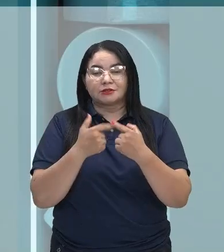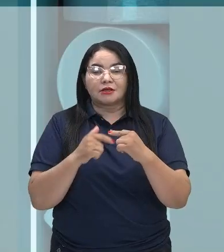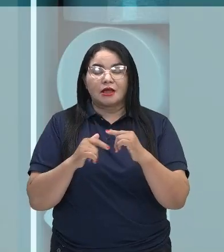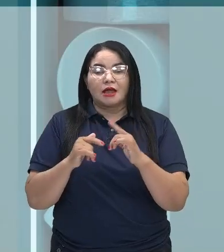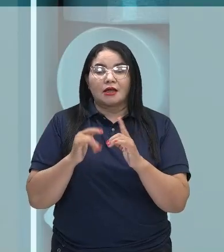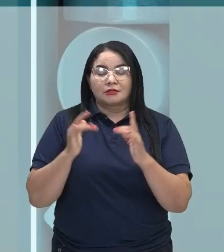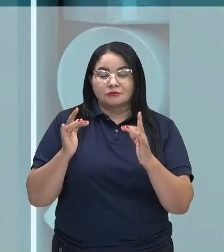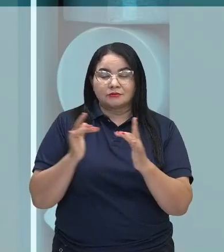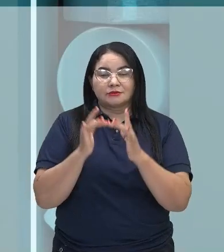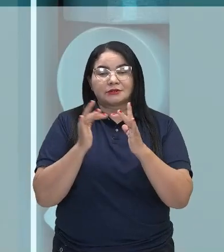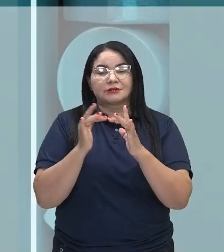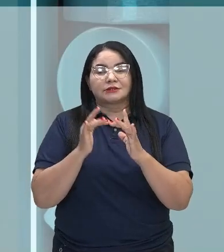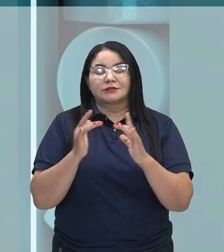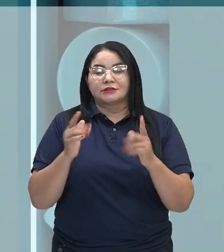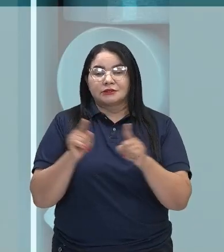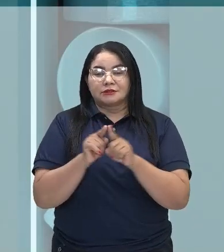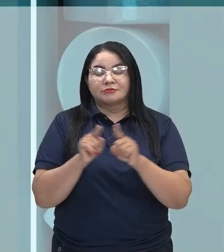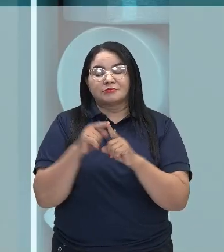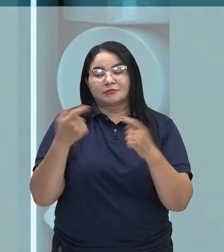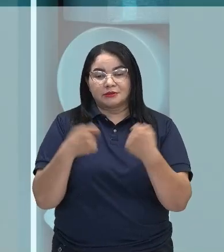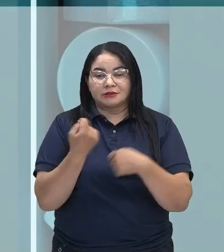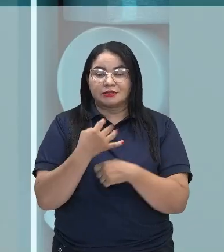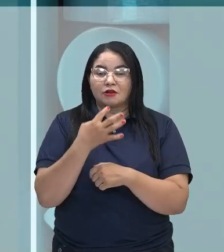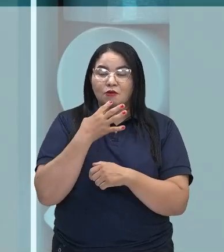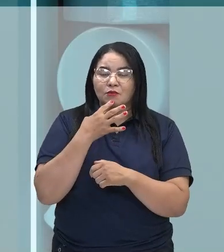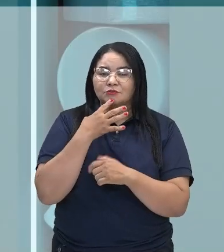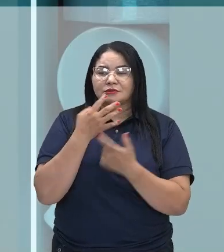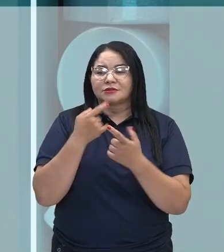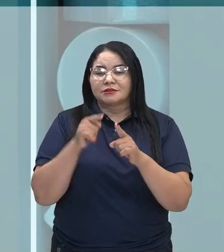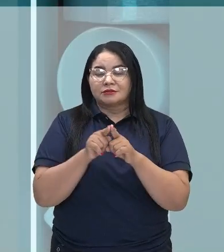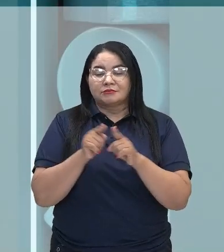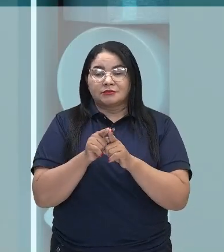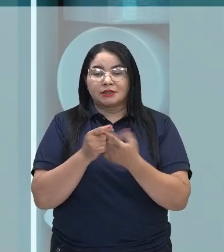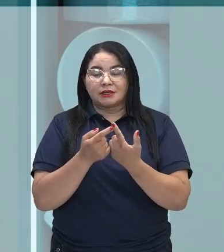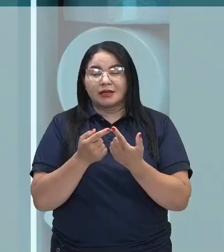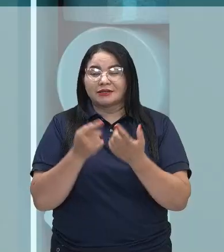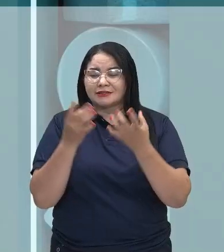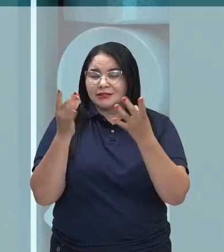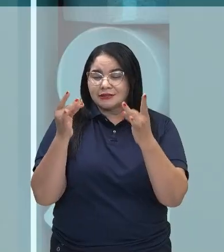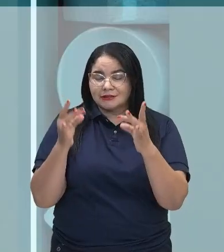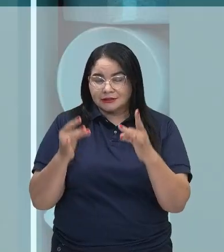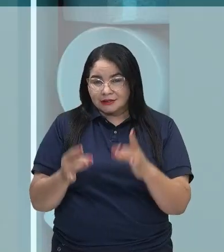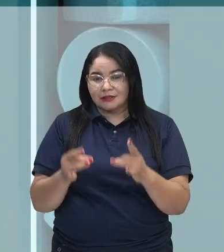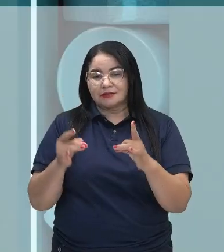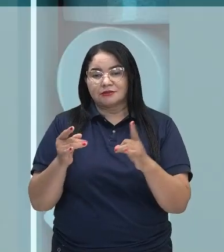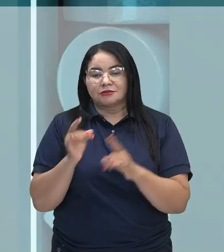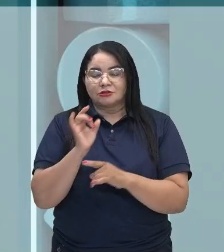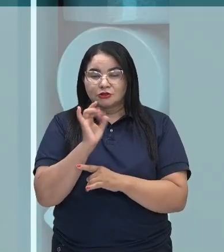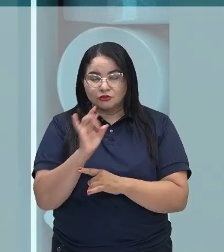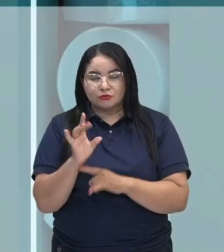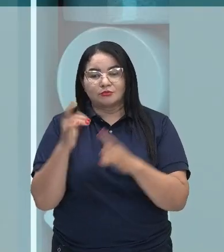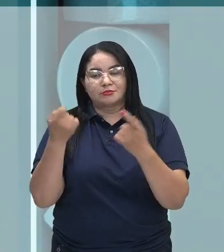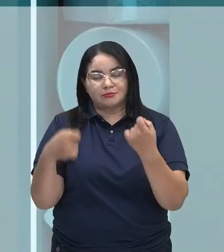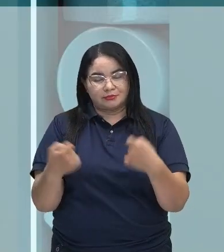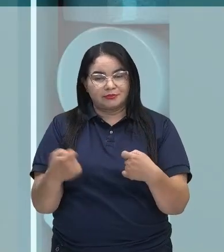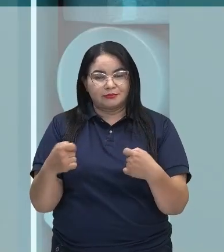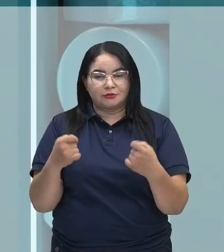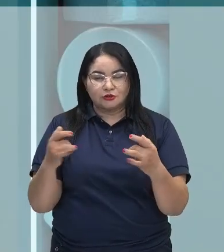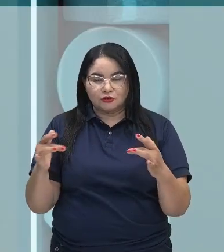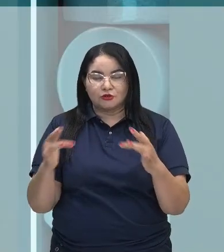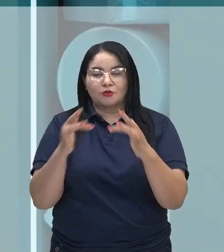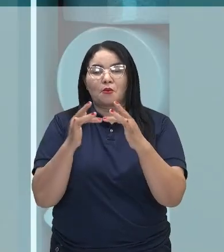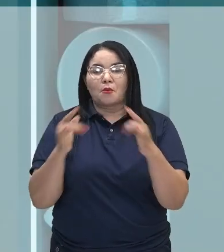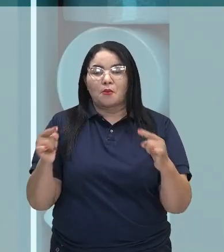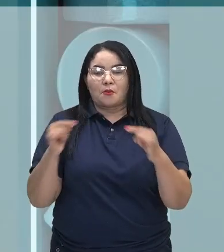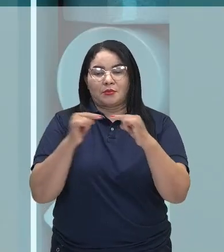grande. Eles têm que se conhecer, porque cada passo é minimamente ali calculado. Então,